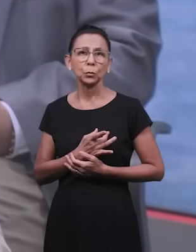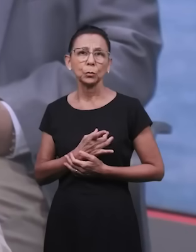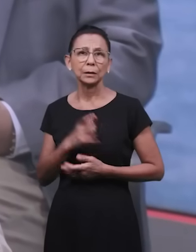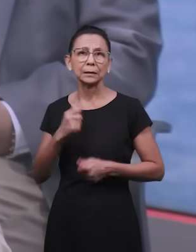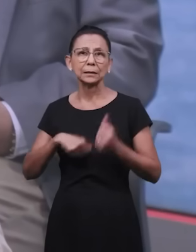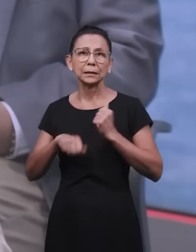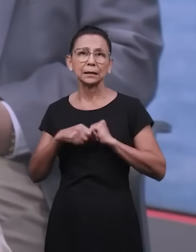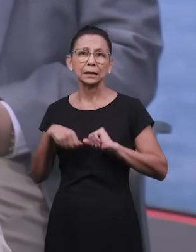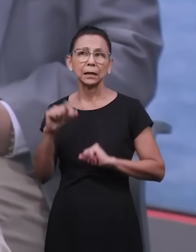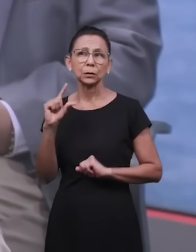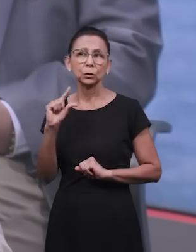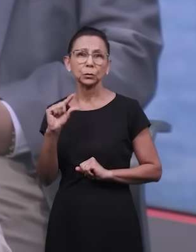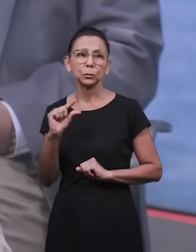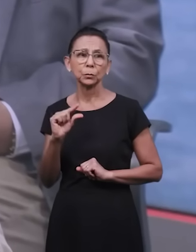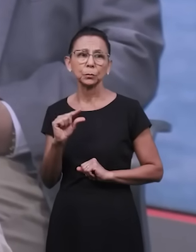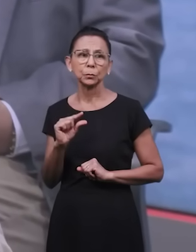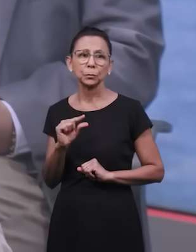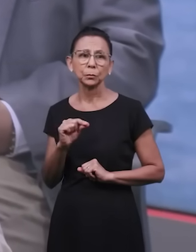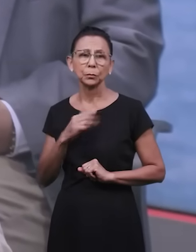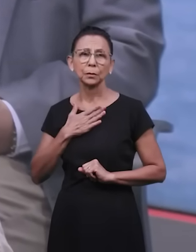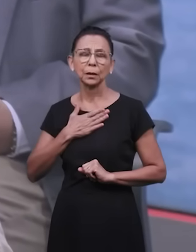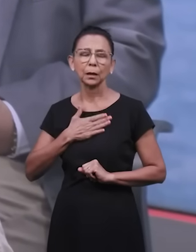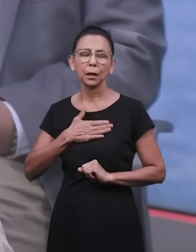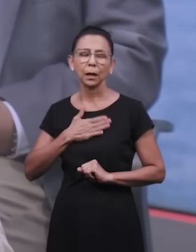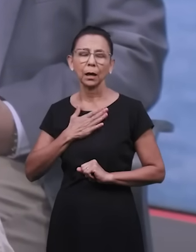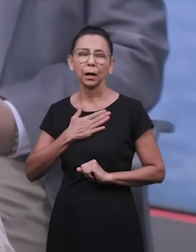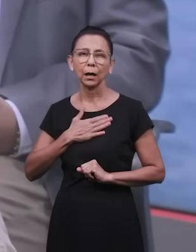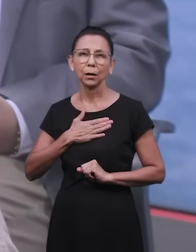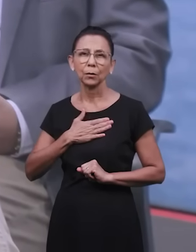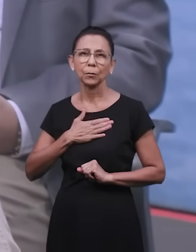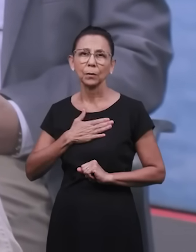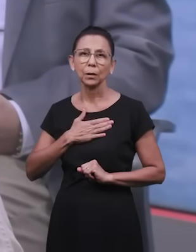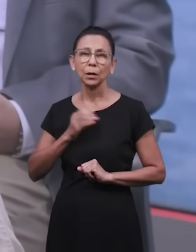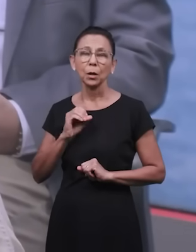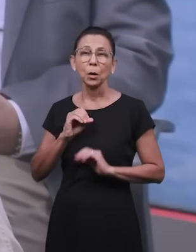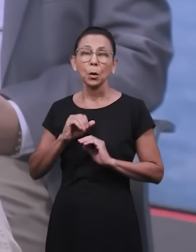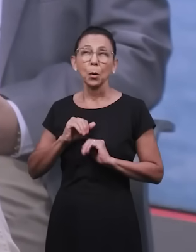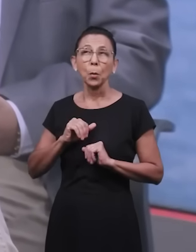ter menos ansiedade, ficar mais tranquilo, ou ter